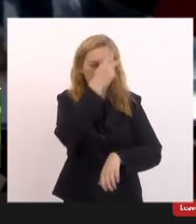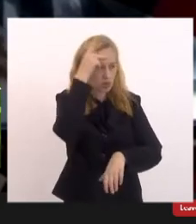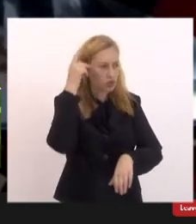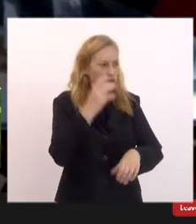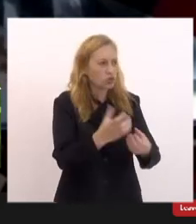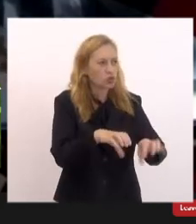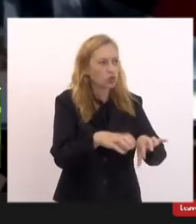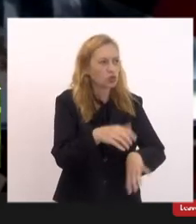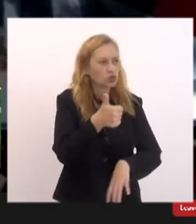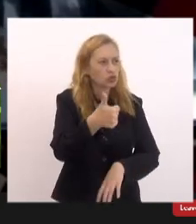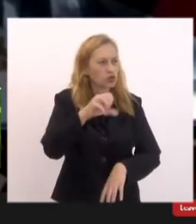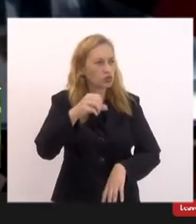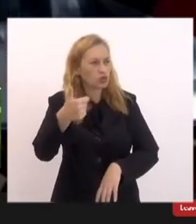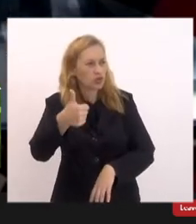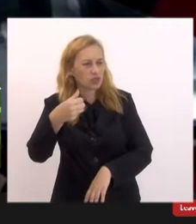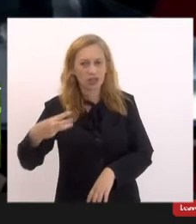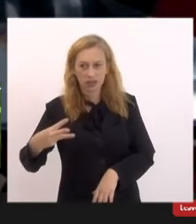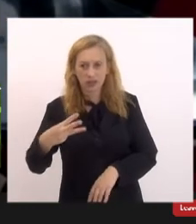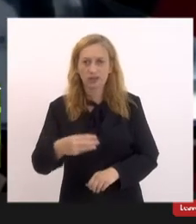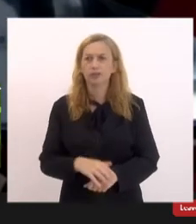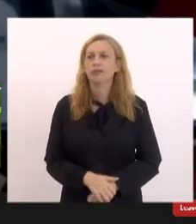2013, se for possível.